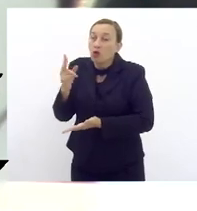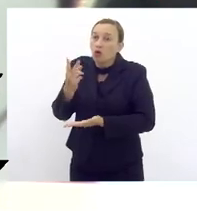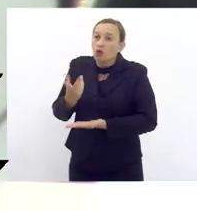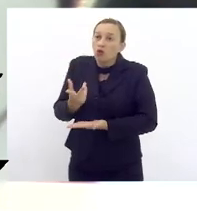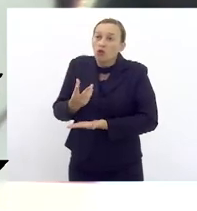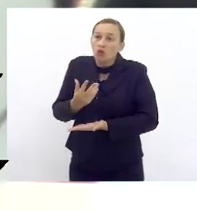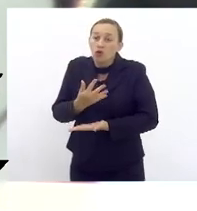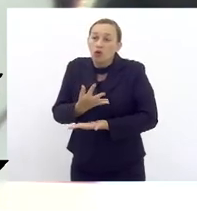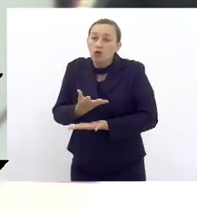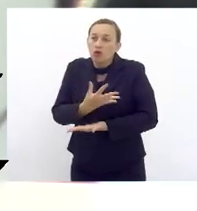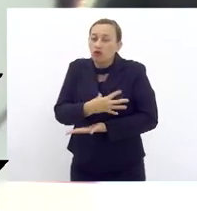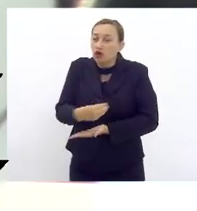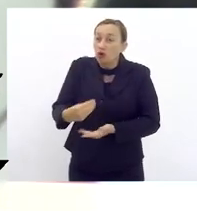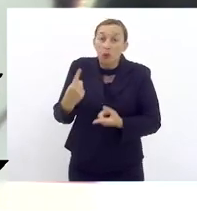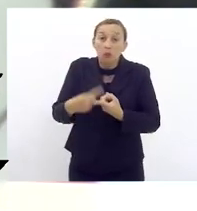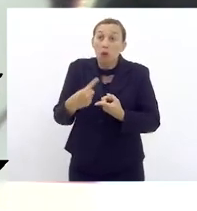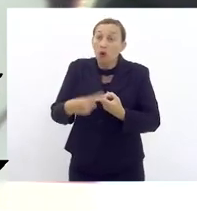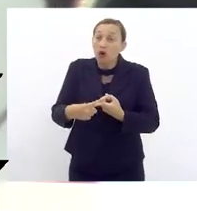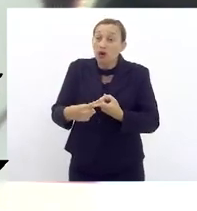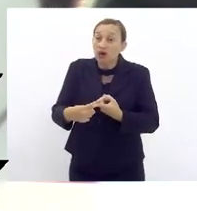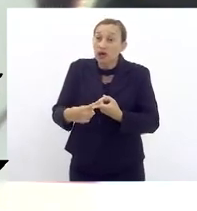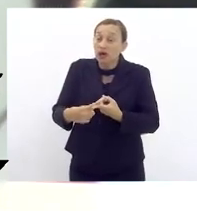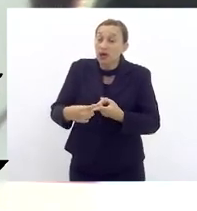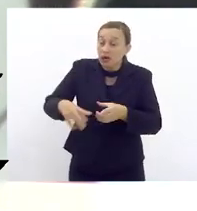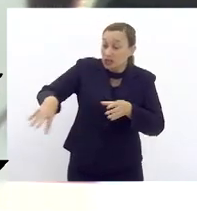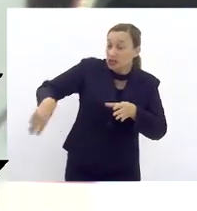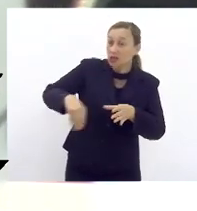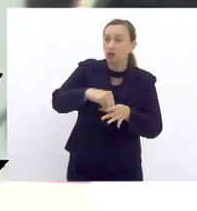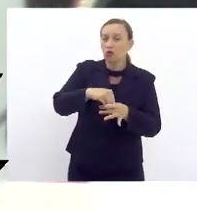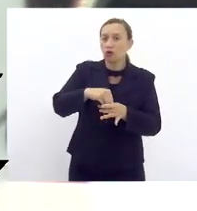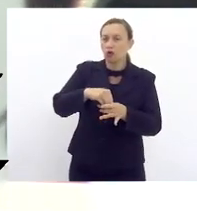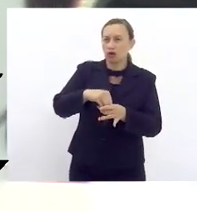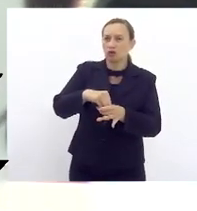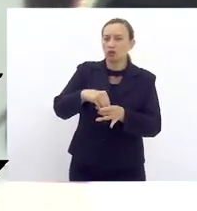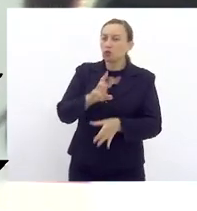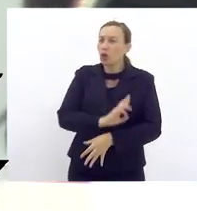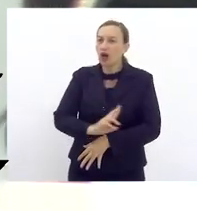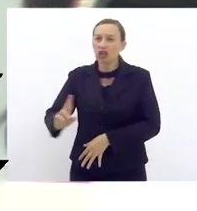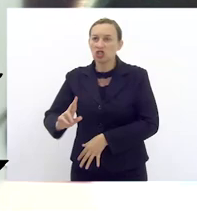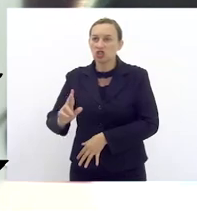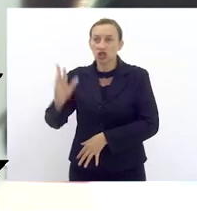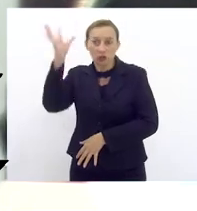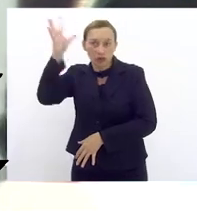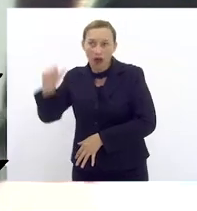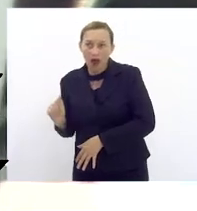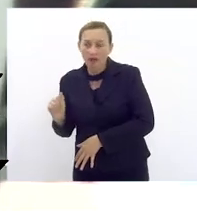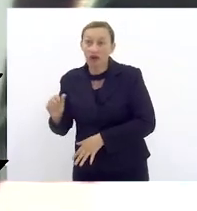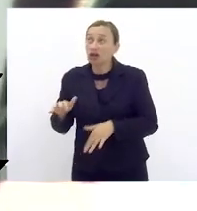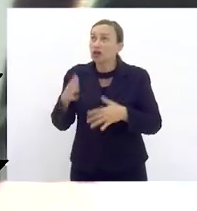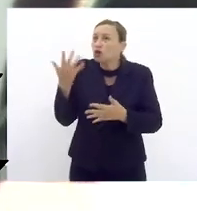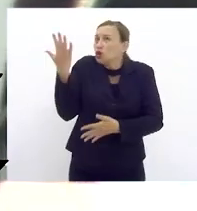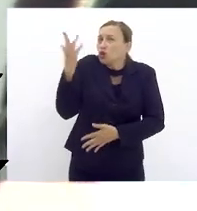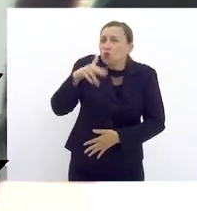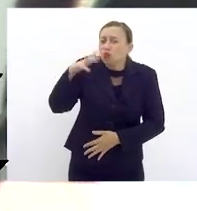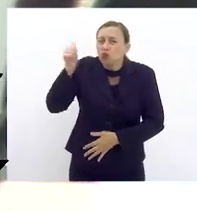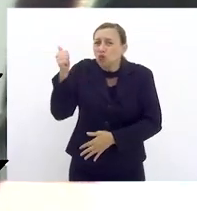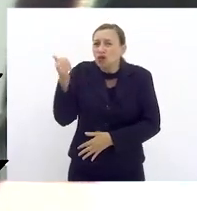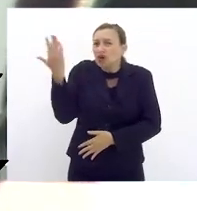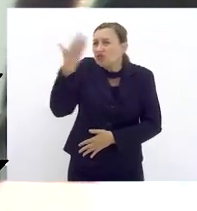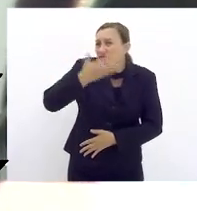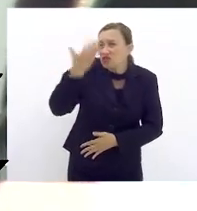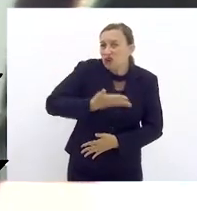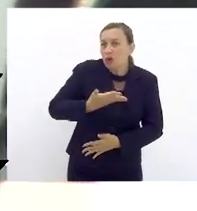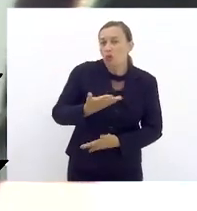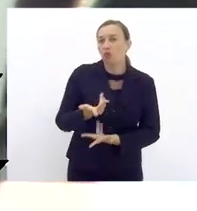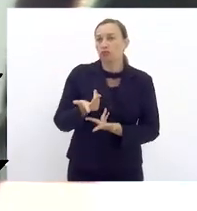iniciou no candomblé ou na umbanda né a gente nunca viu evidentemente uma criança ao